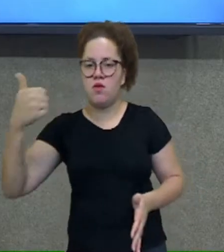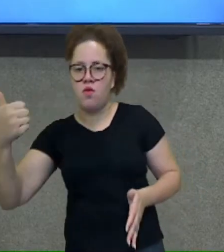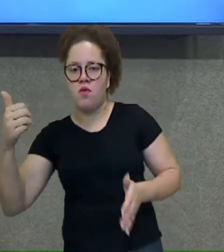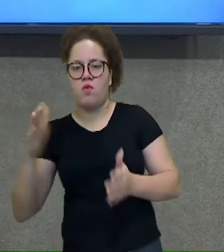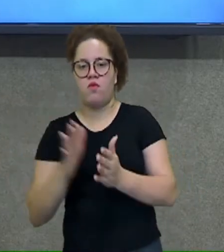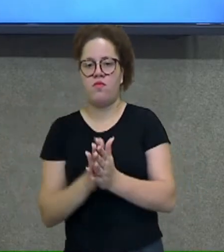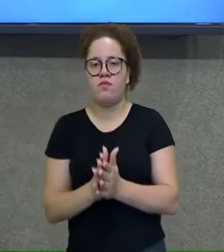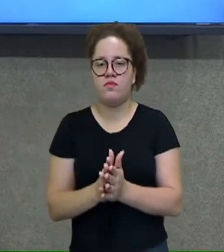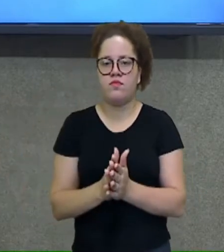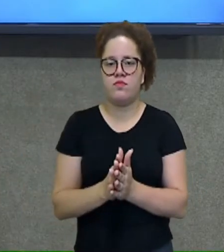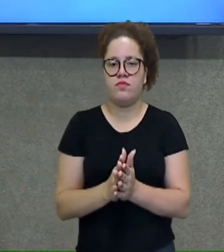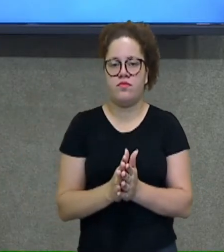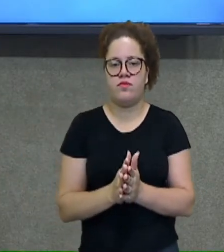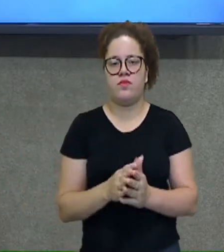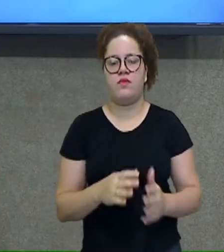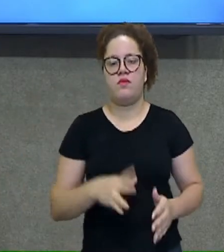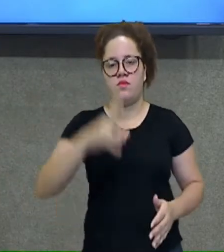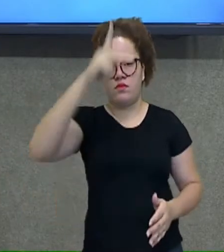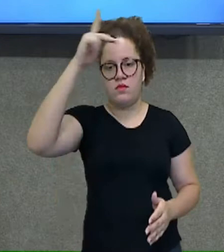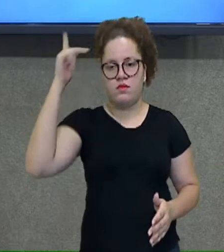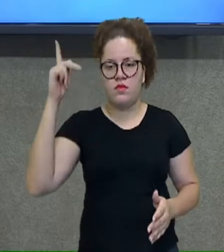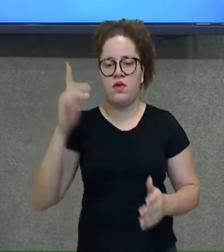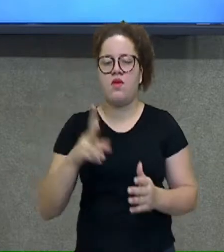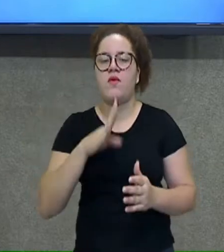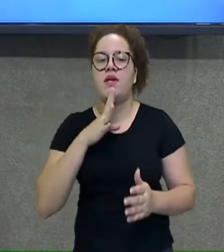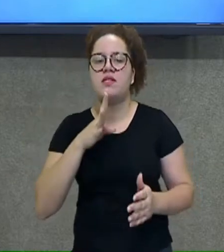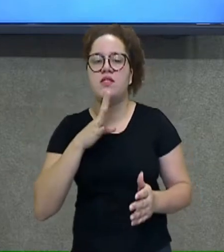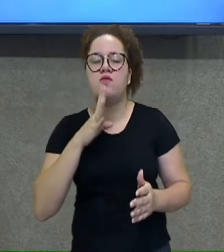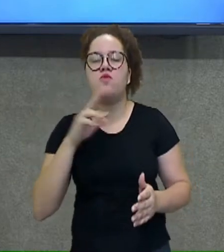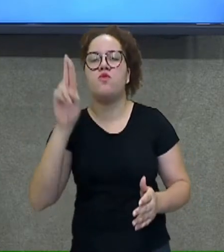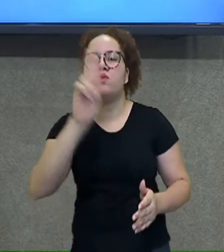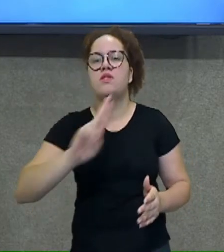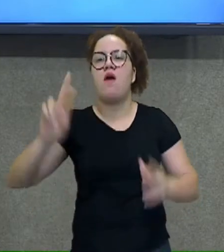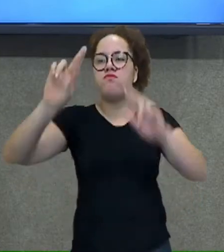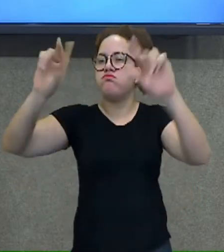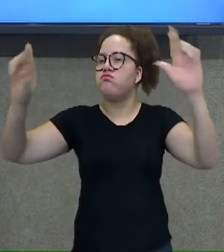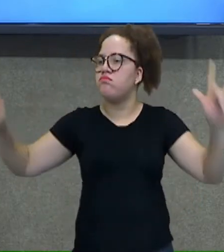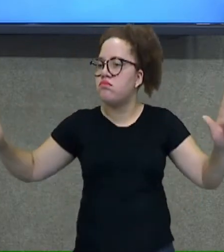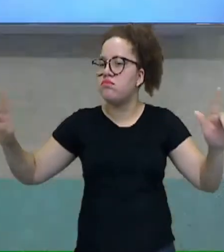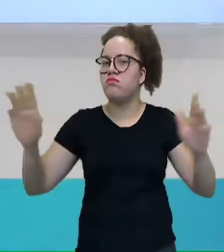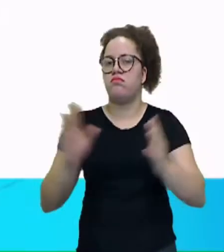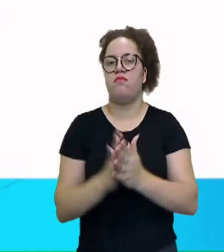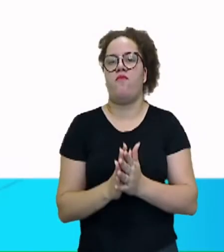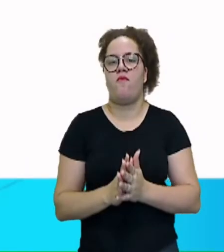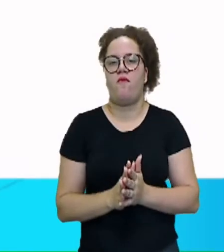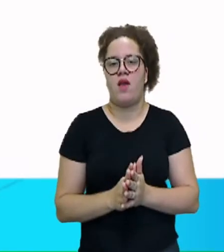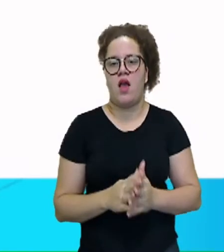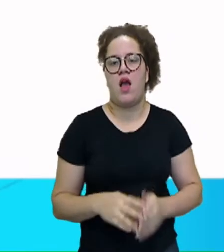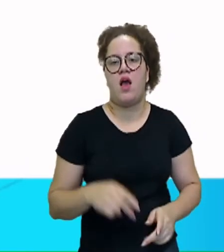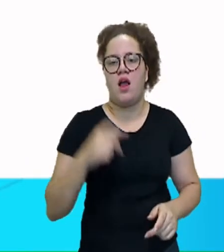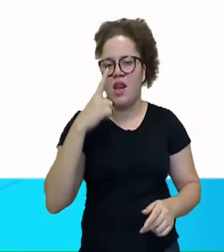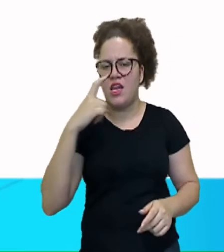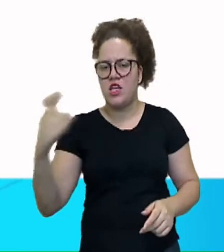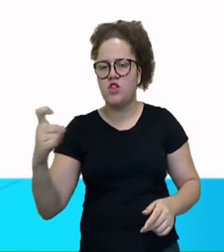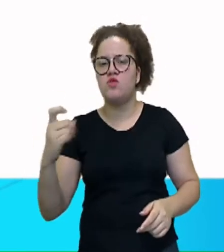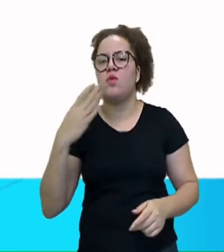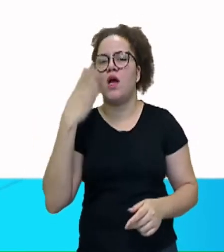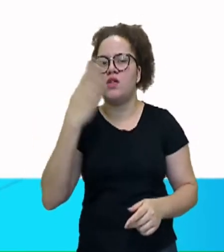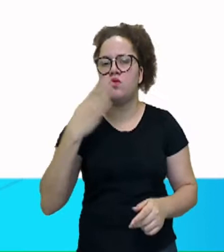conhecido por usar materiais inusitados em suas obras, como lixo, açúcar e chocolate.